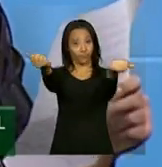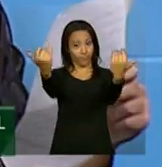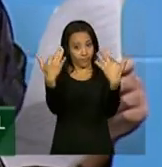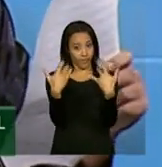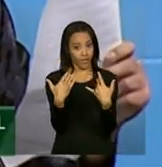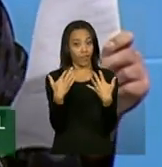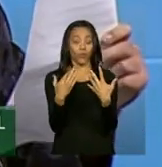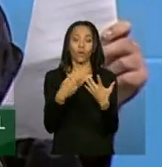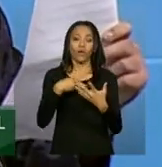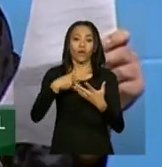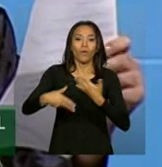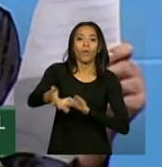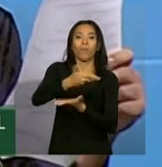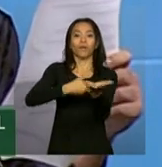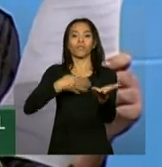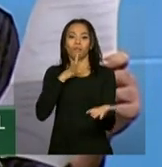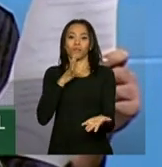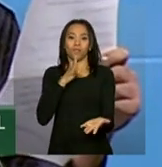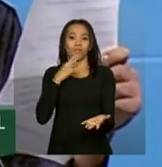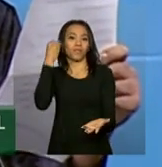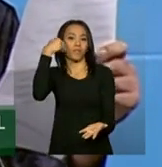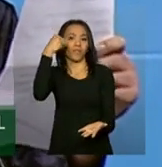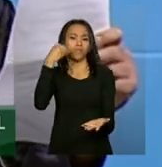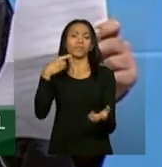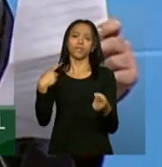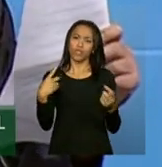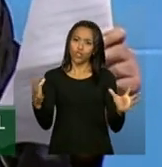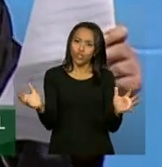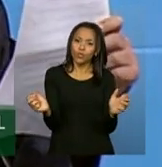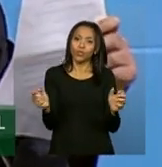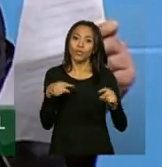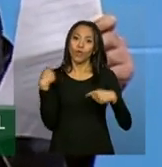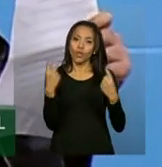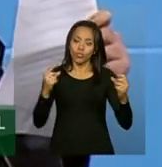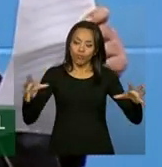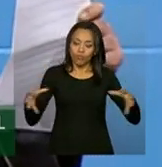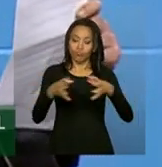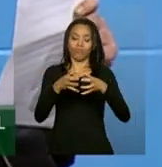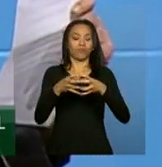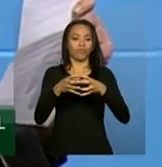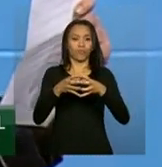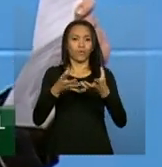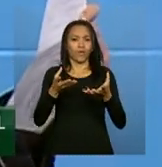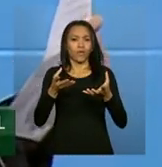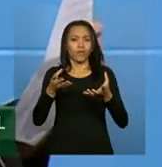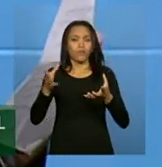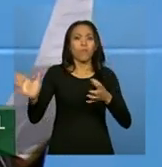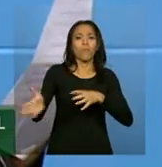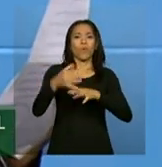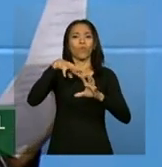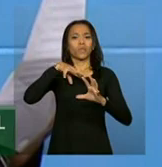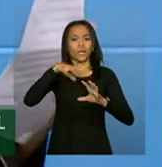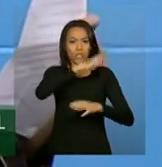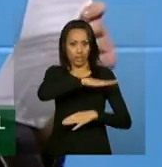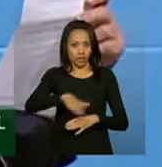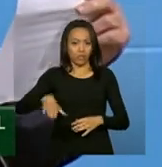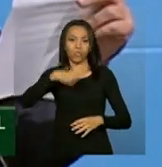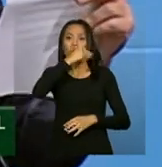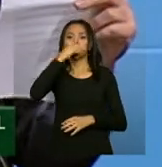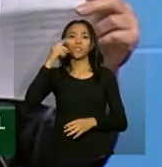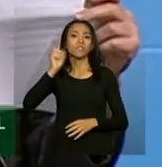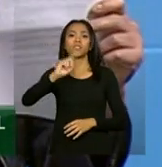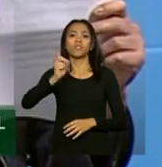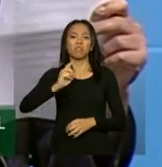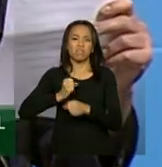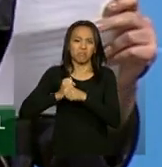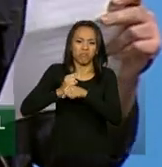e juntos estabelecer novos marcos sobre como avançar na construção de um mundo onde as crianças e adolescentes não estejam